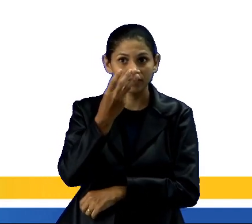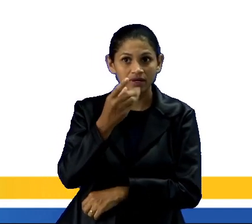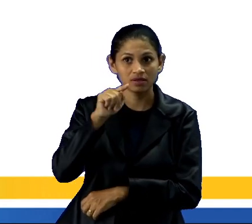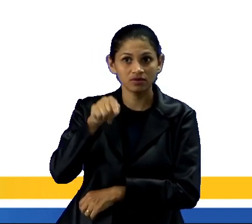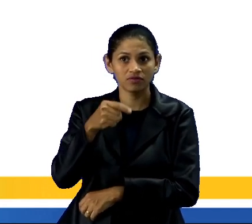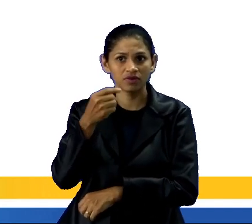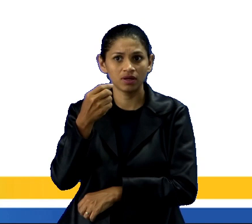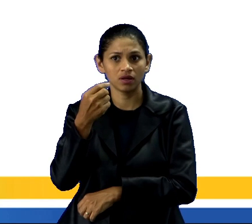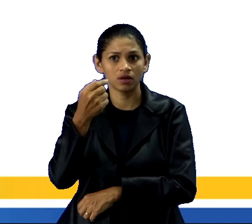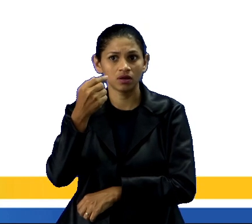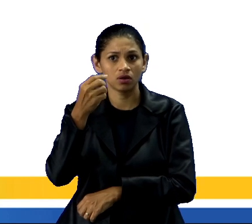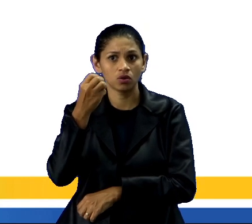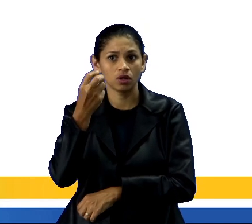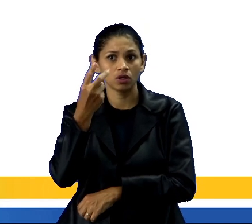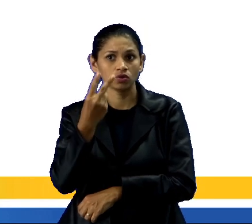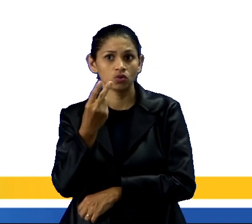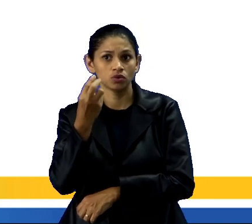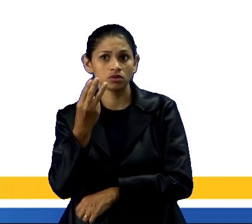3,234.